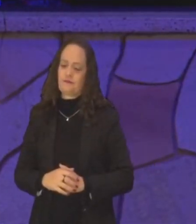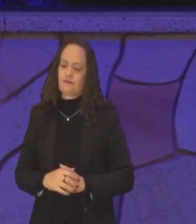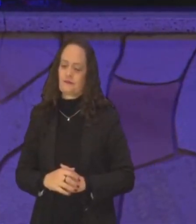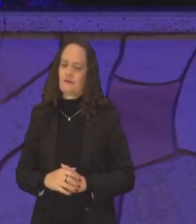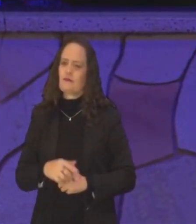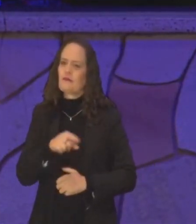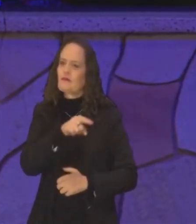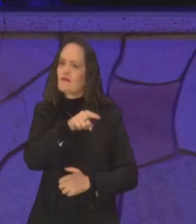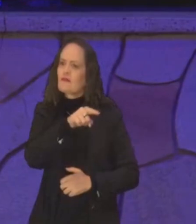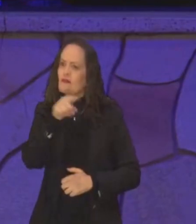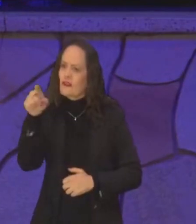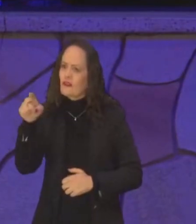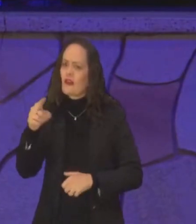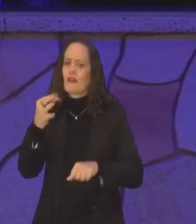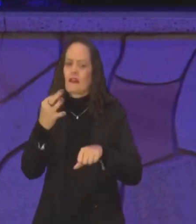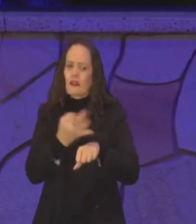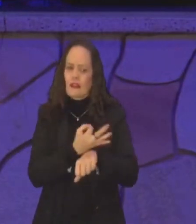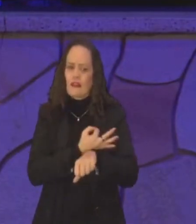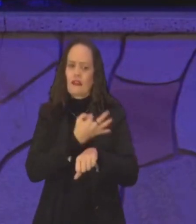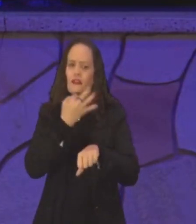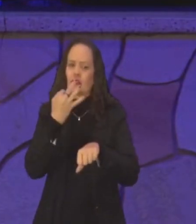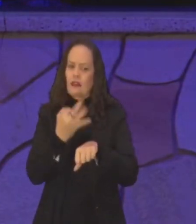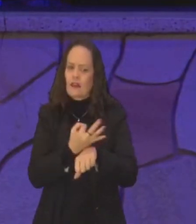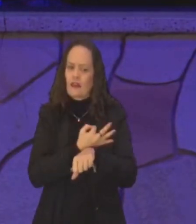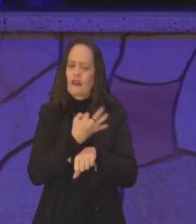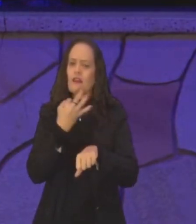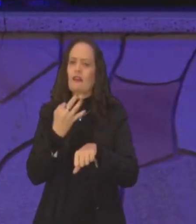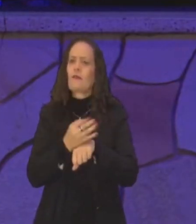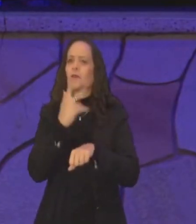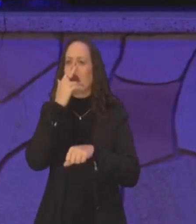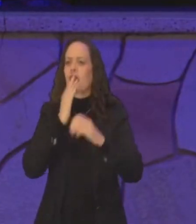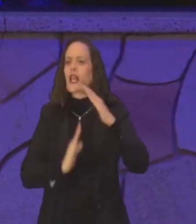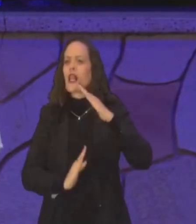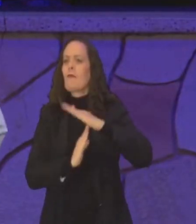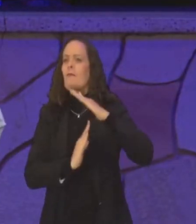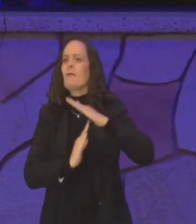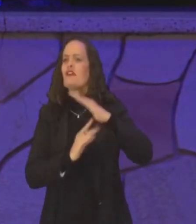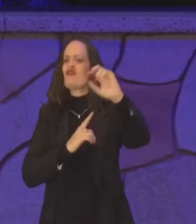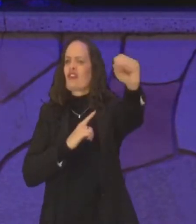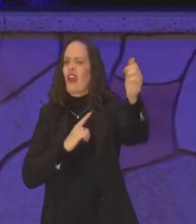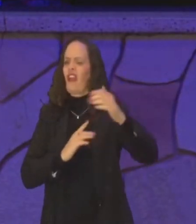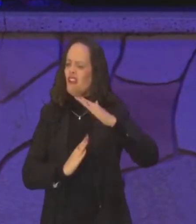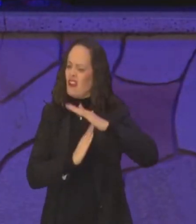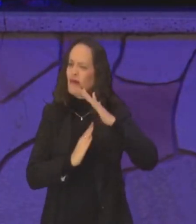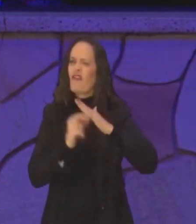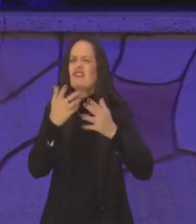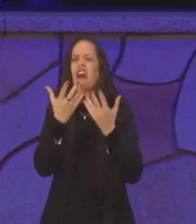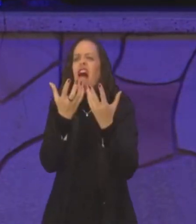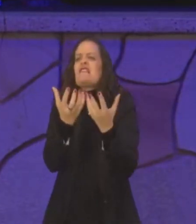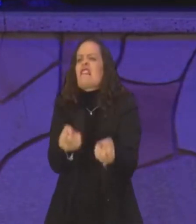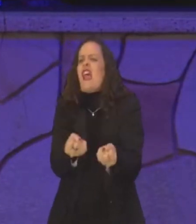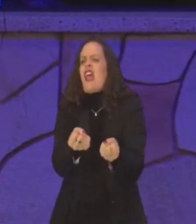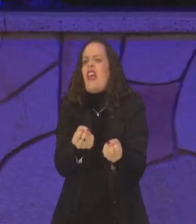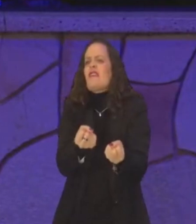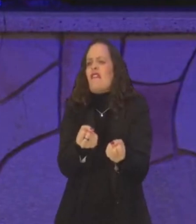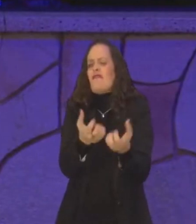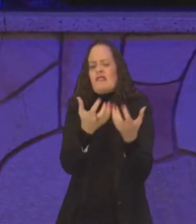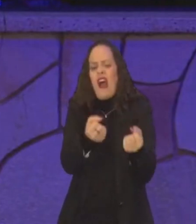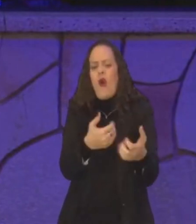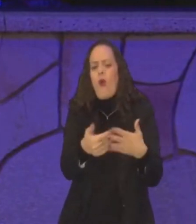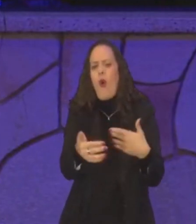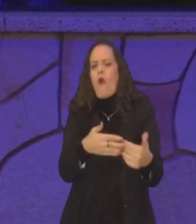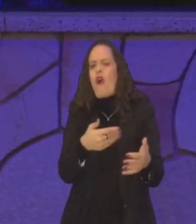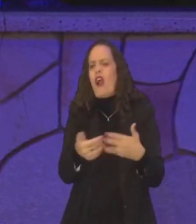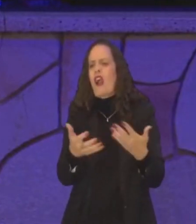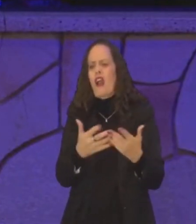vocês estão tolerando, há uma tolerância, vocês toleram alguns